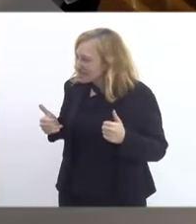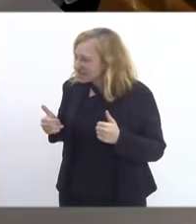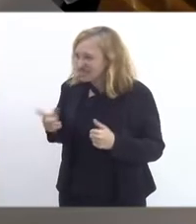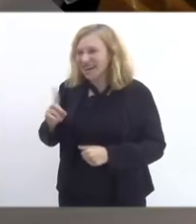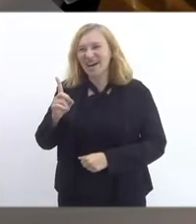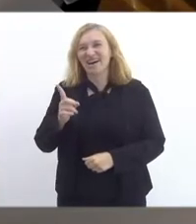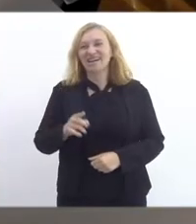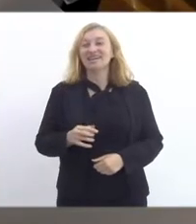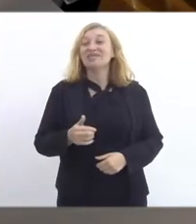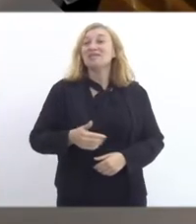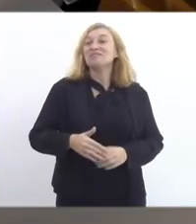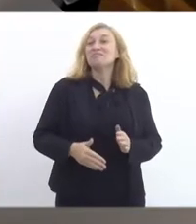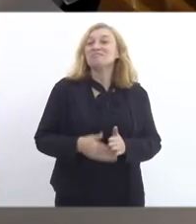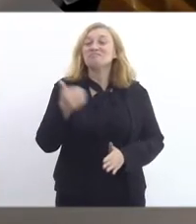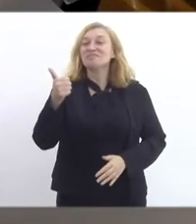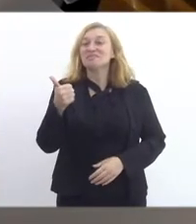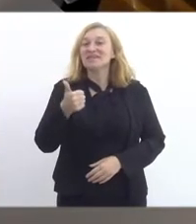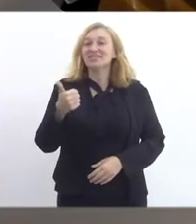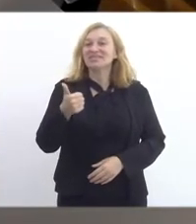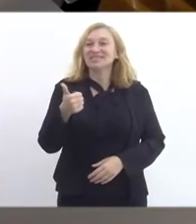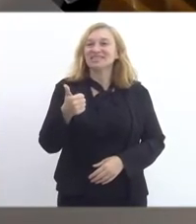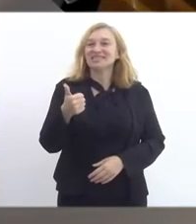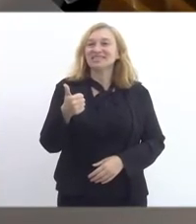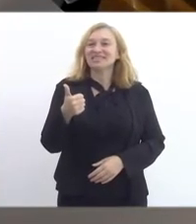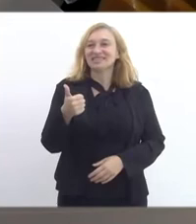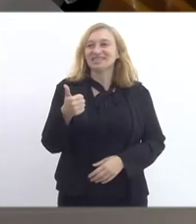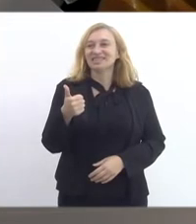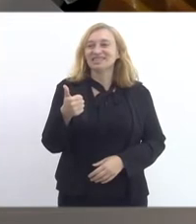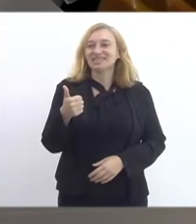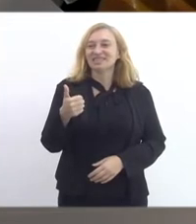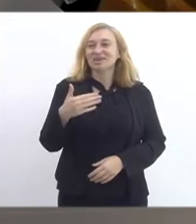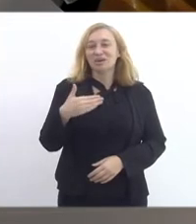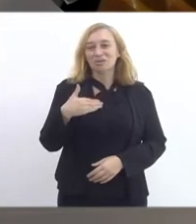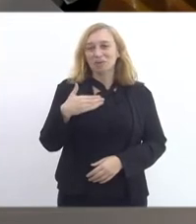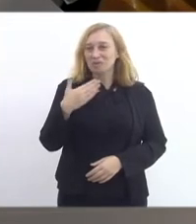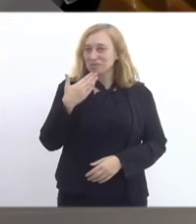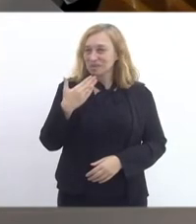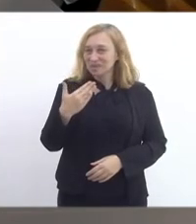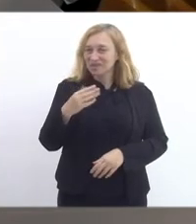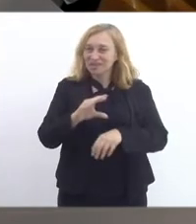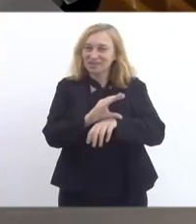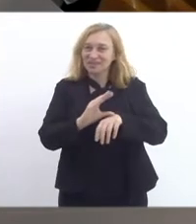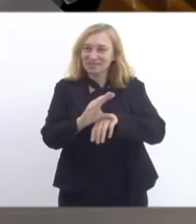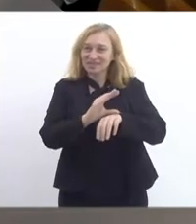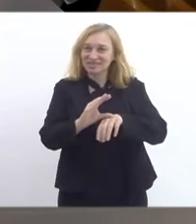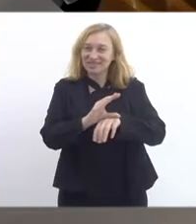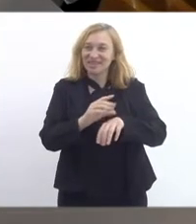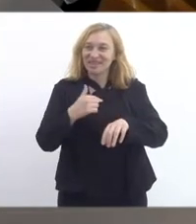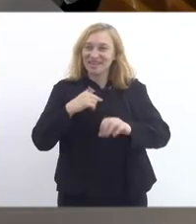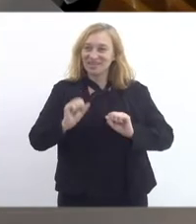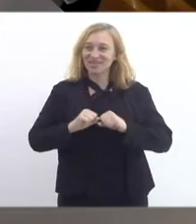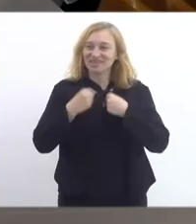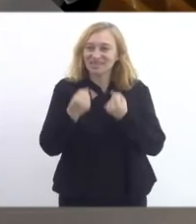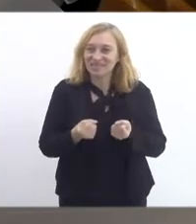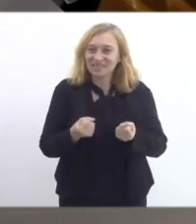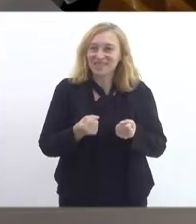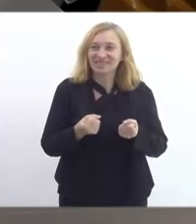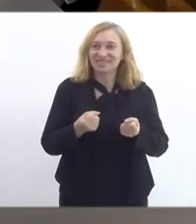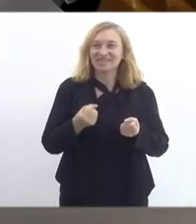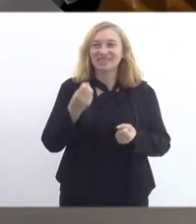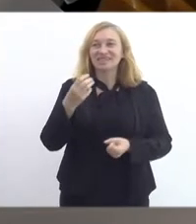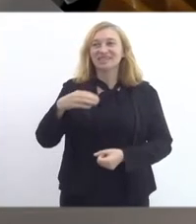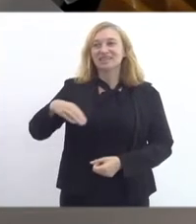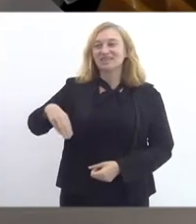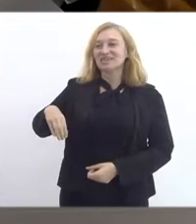Aqui, pela primeira vez, o meu parecer de constitucionalidade, eu fui defendido por doutor Carlos Ming. Eu